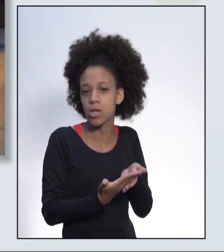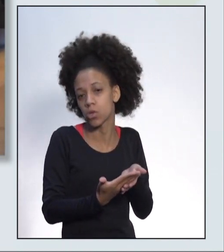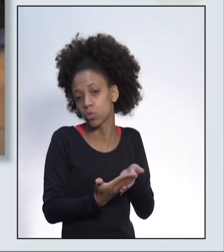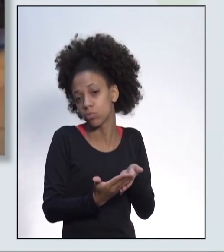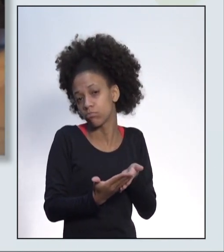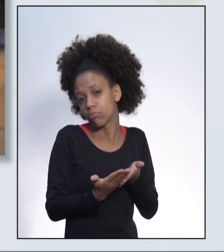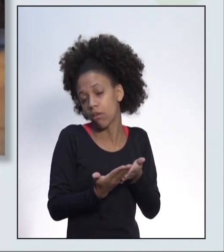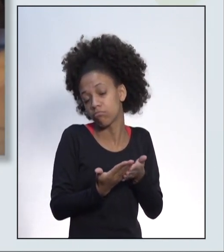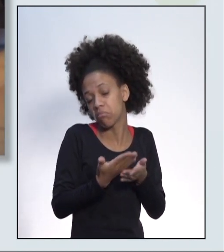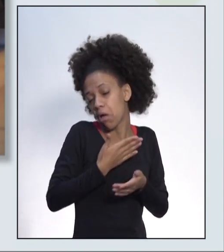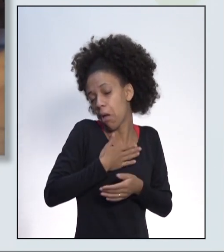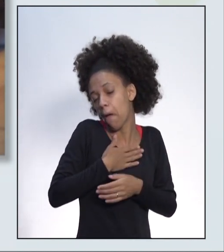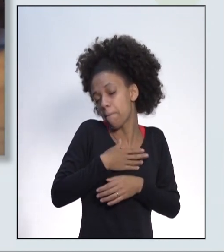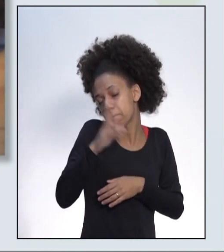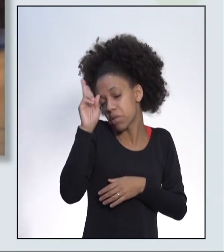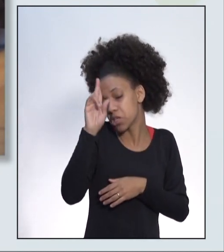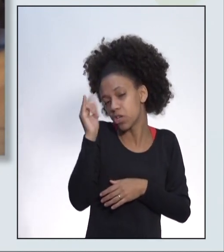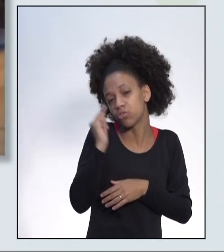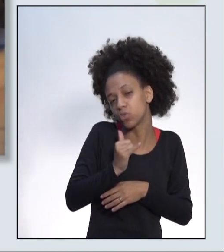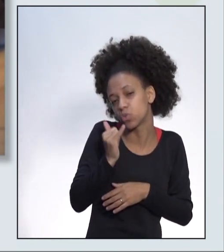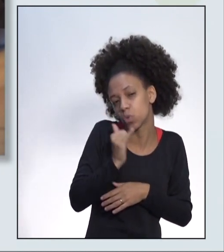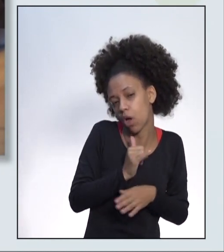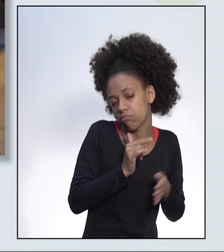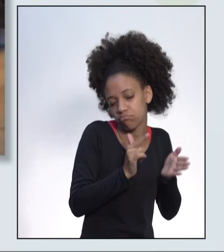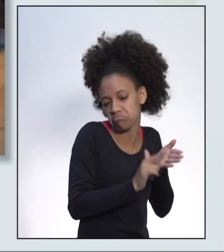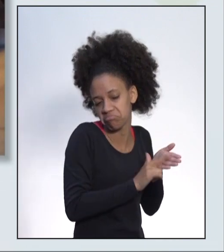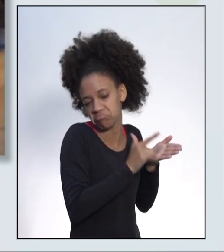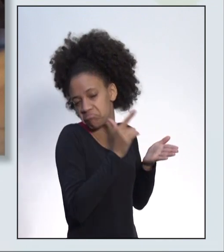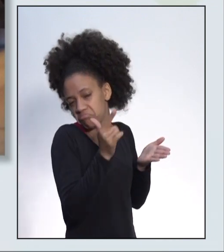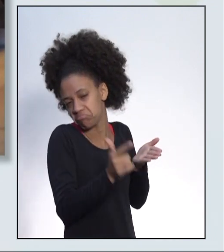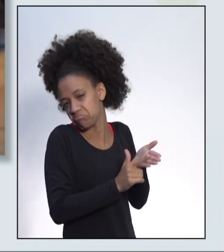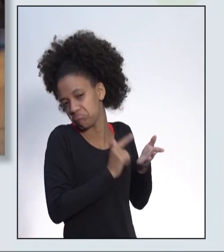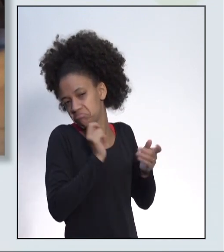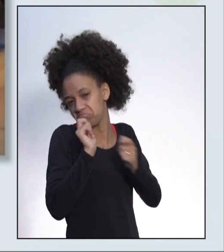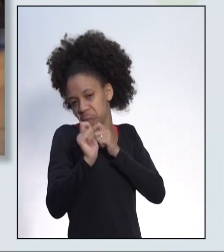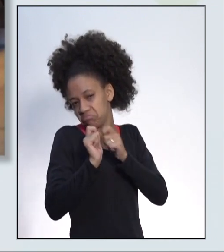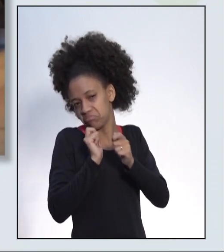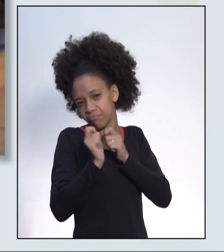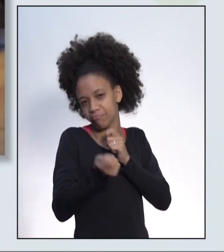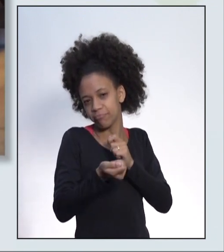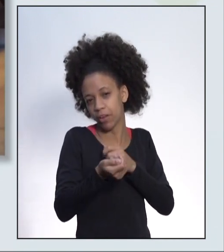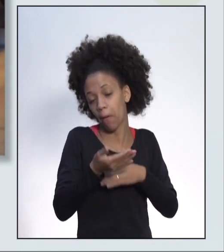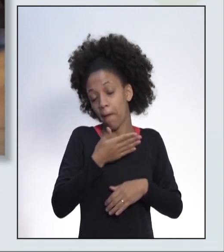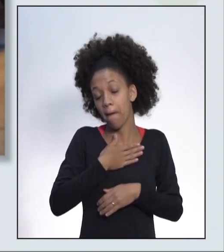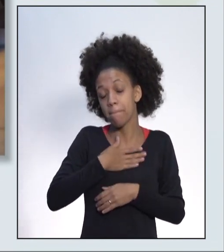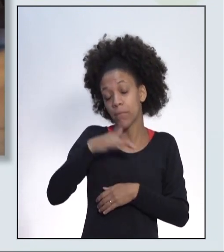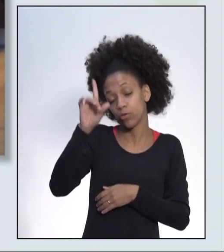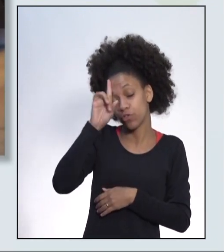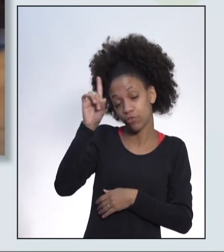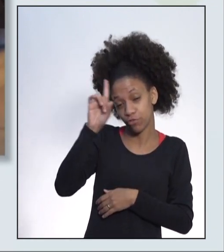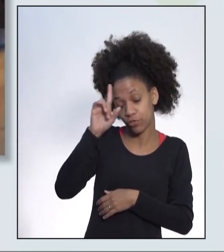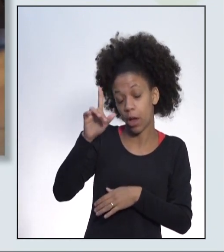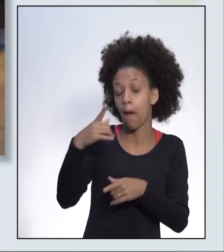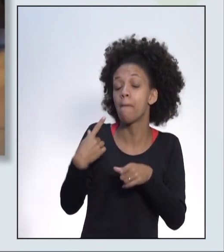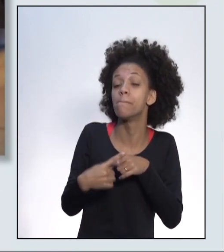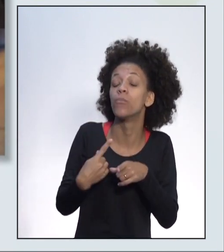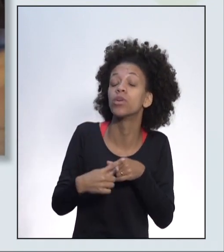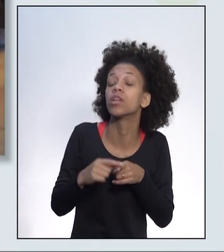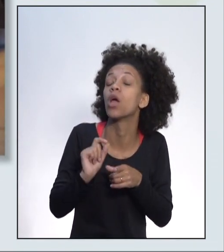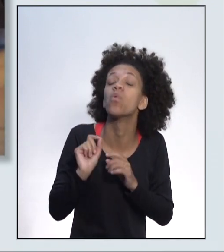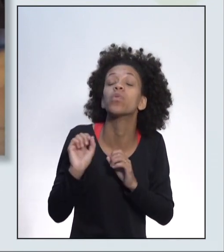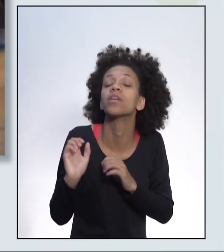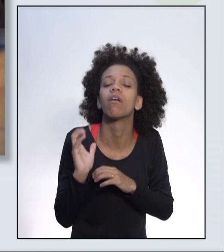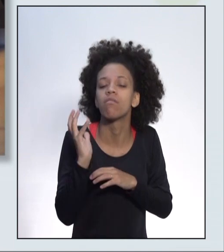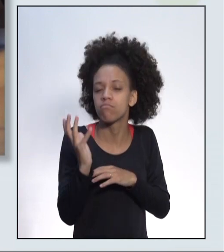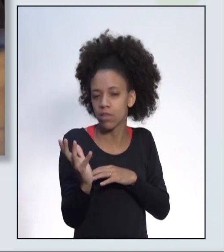dessa minha história, dessa minha reportagem sobre o meu cotidiano. Porque o que eu quero fazer com isso